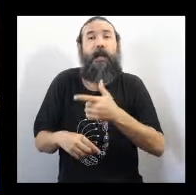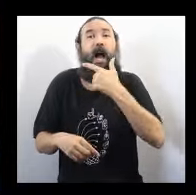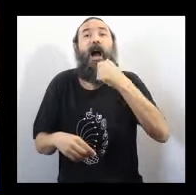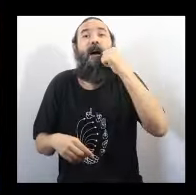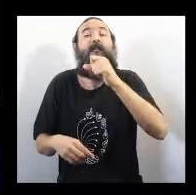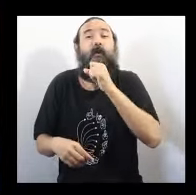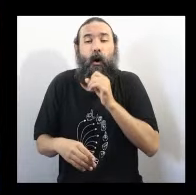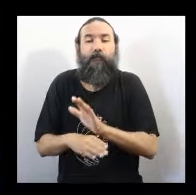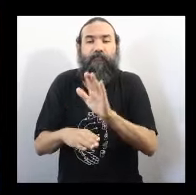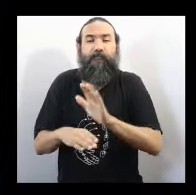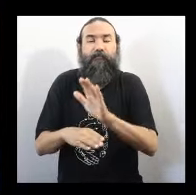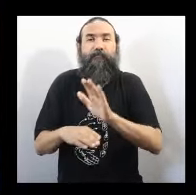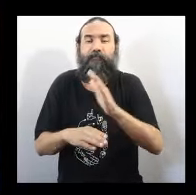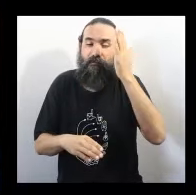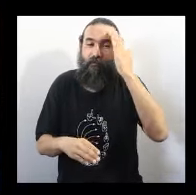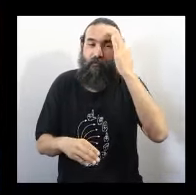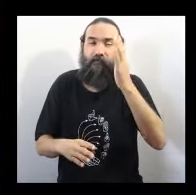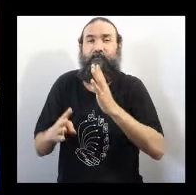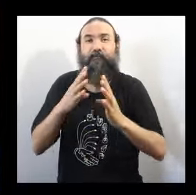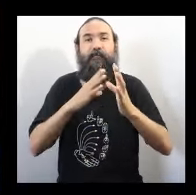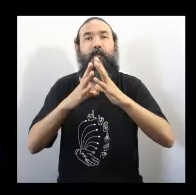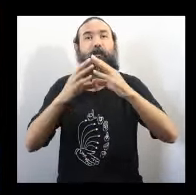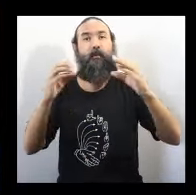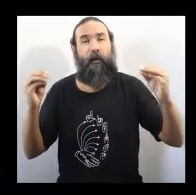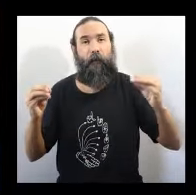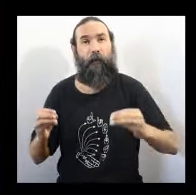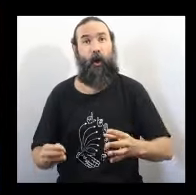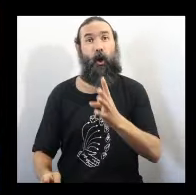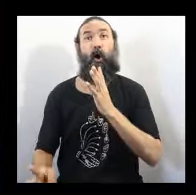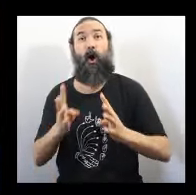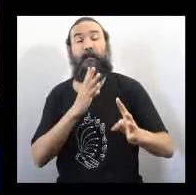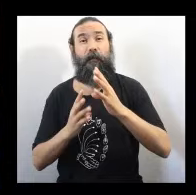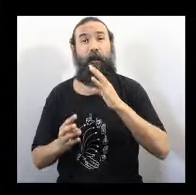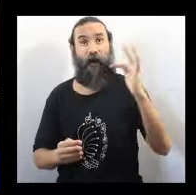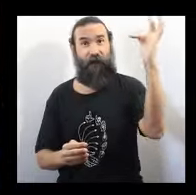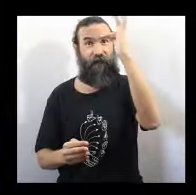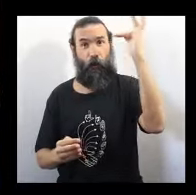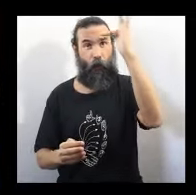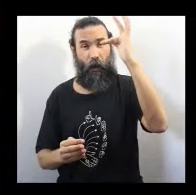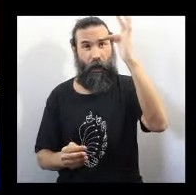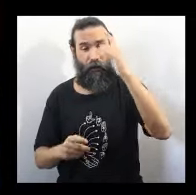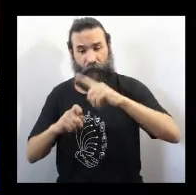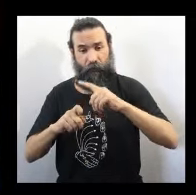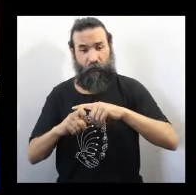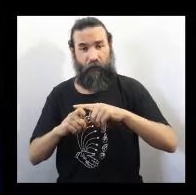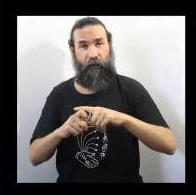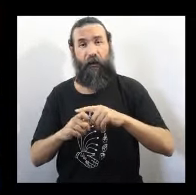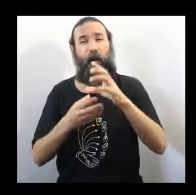esse saber curador e a medicina acadêmica antes era mais